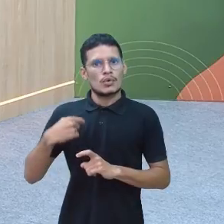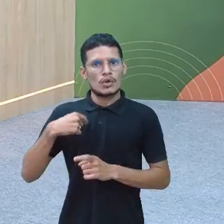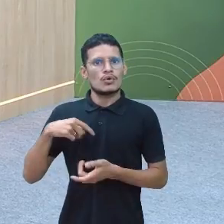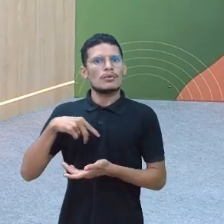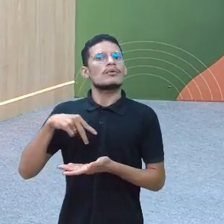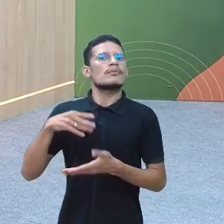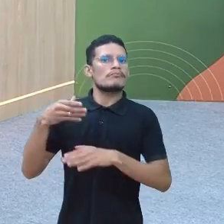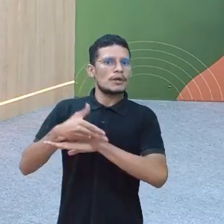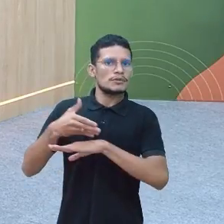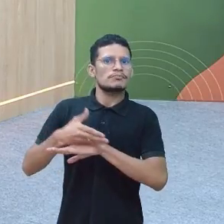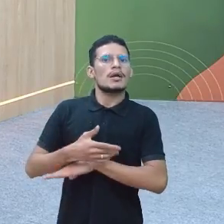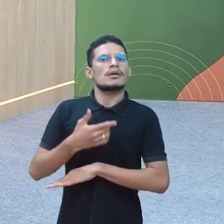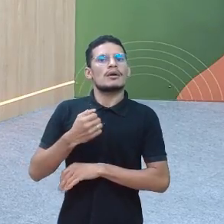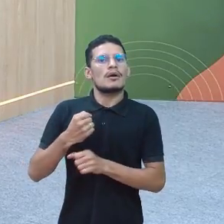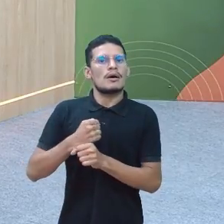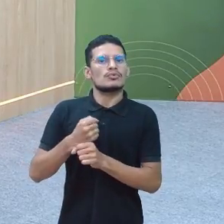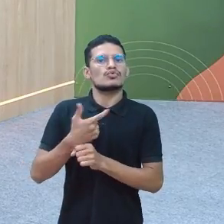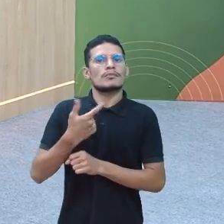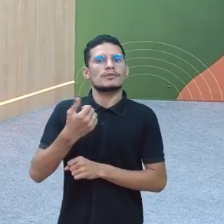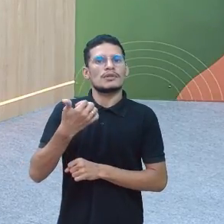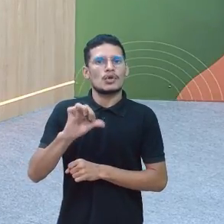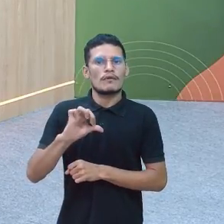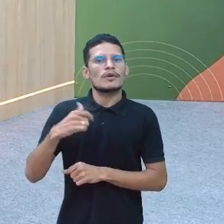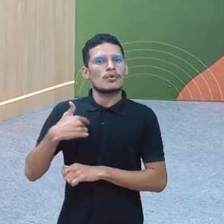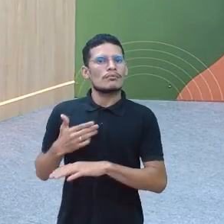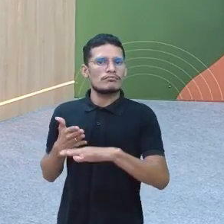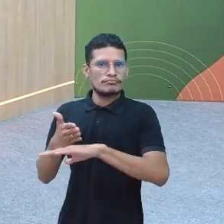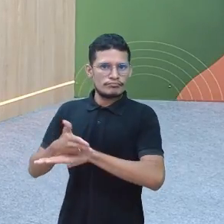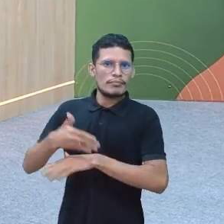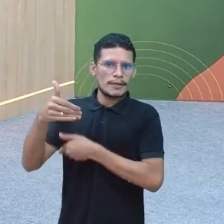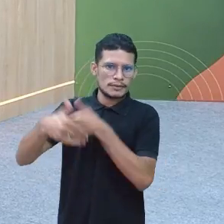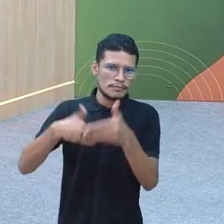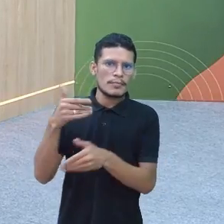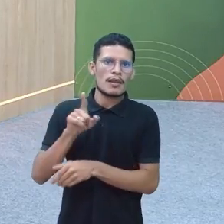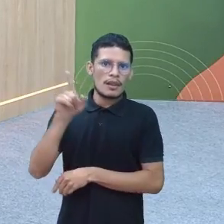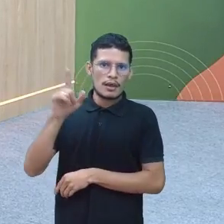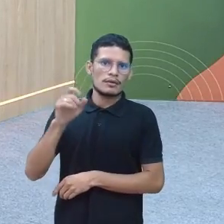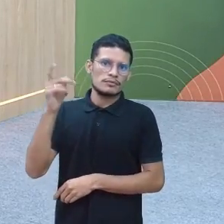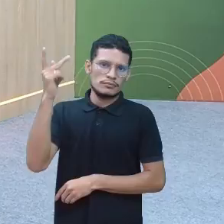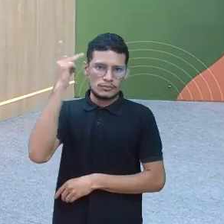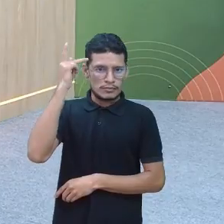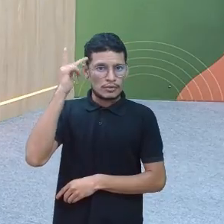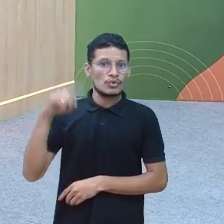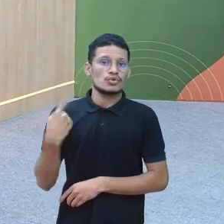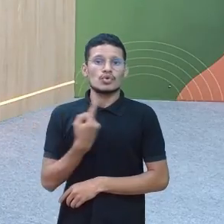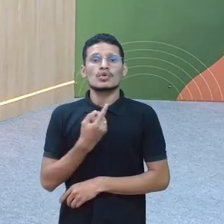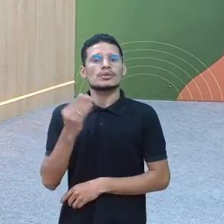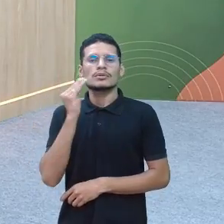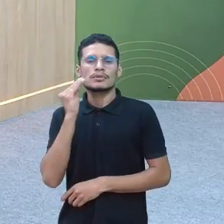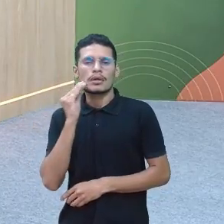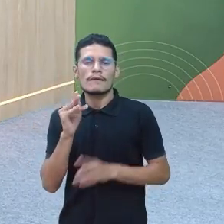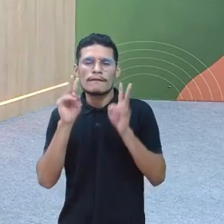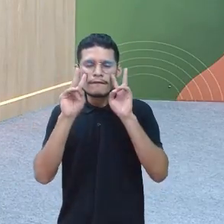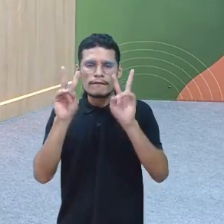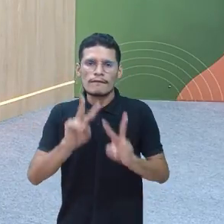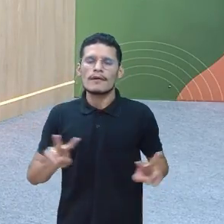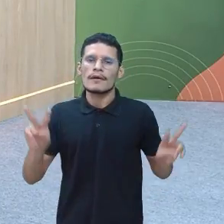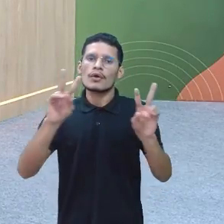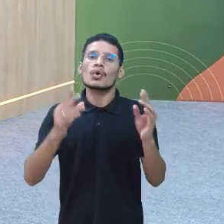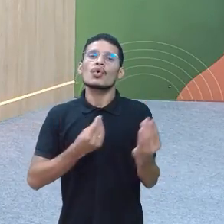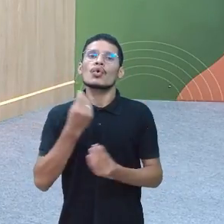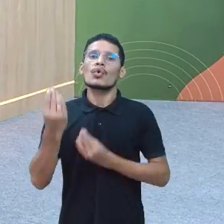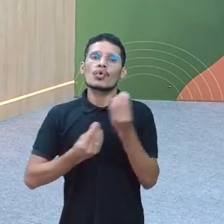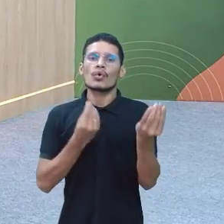em 2019, lá em São Paulo, né? E aí a gente vai tentar visualizar como é que